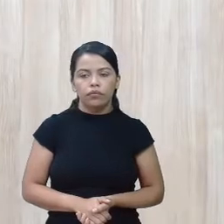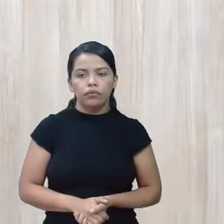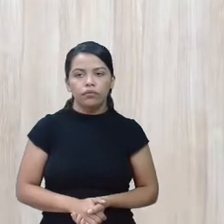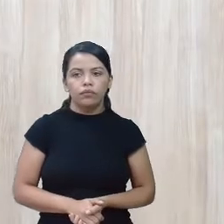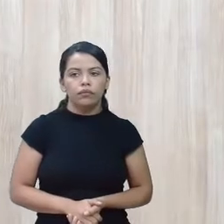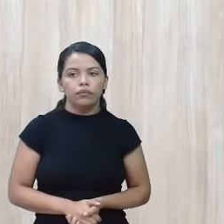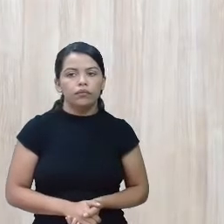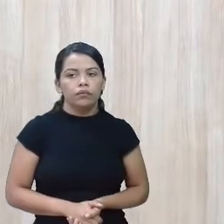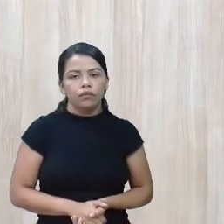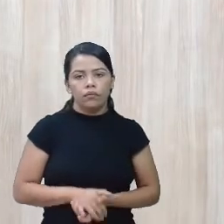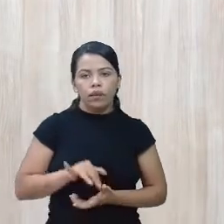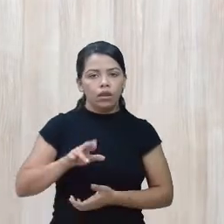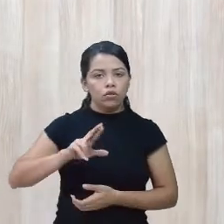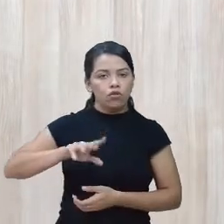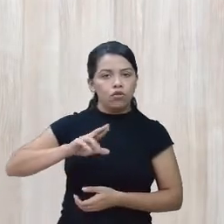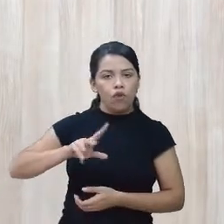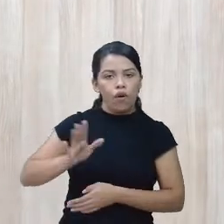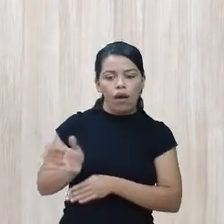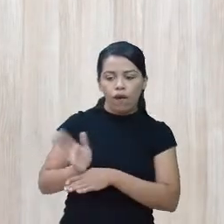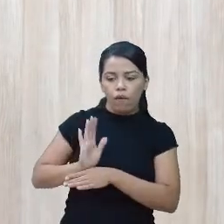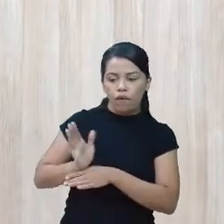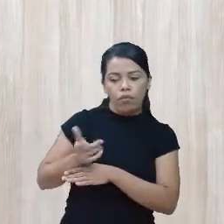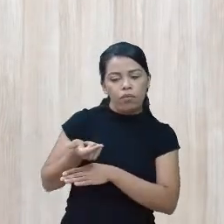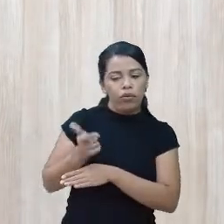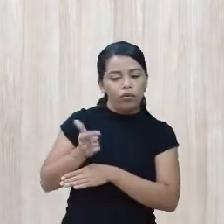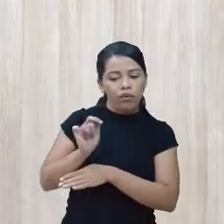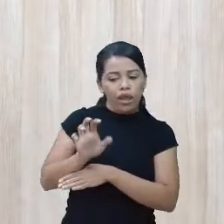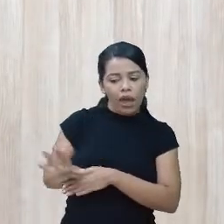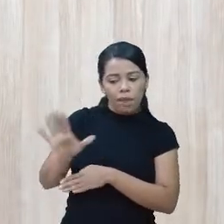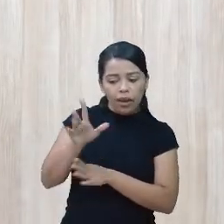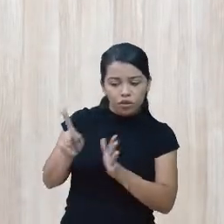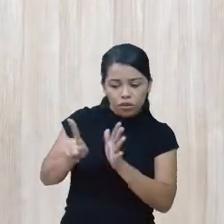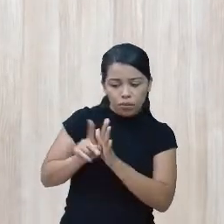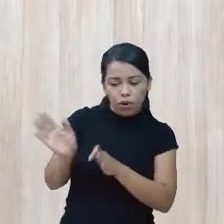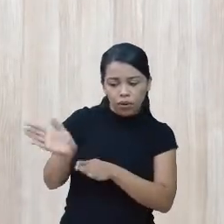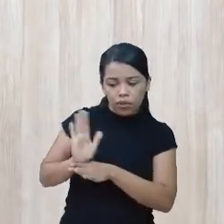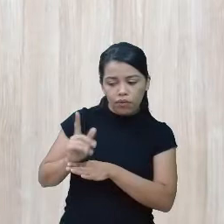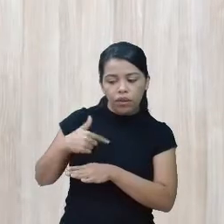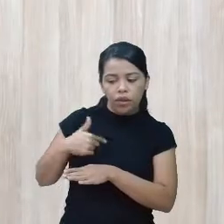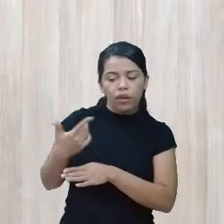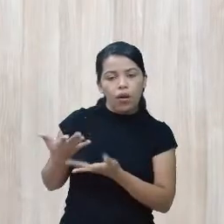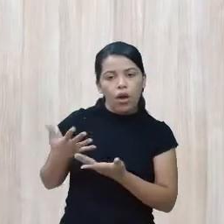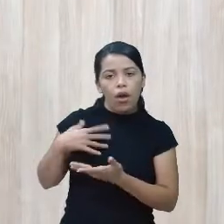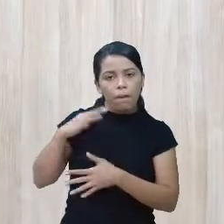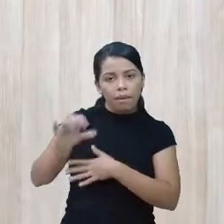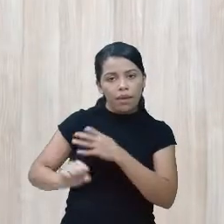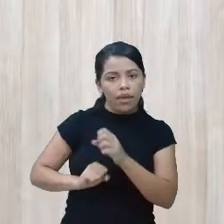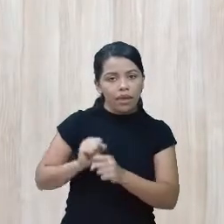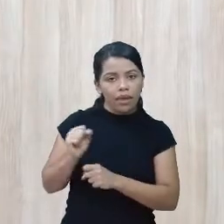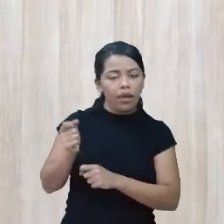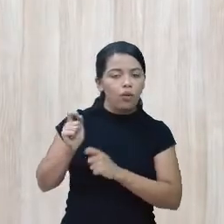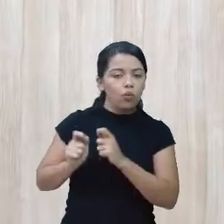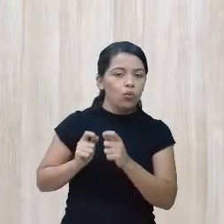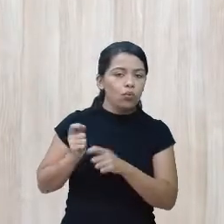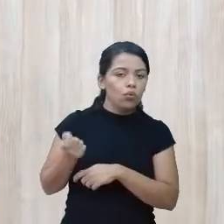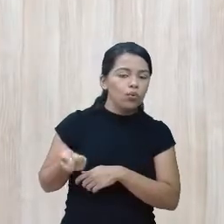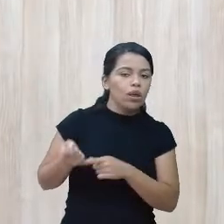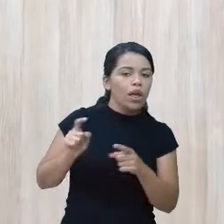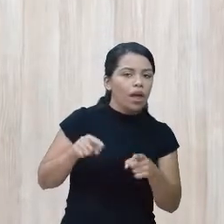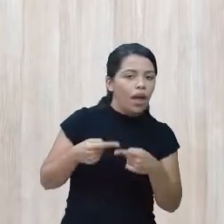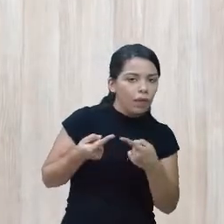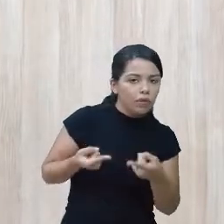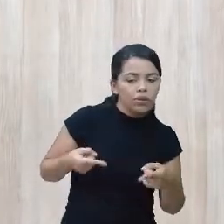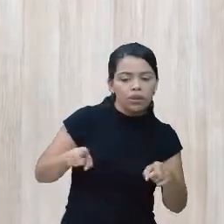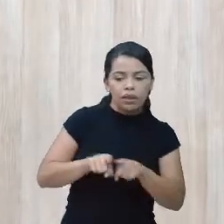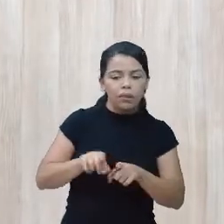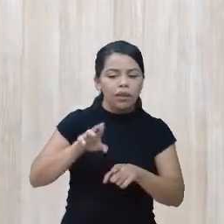Isso aí não é o filme, tá, gente? Não tinha as imagens do filme. Então eu peguei a música, que também não é a versão que está no